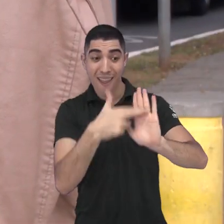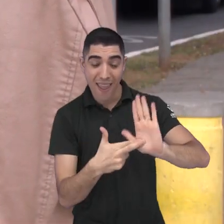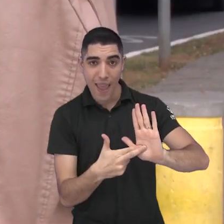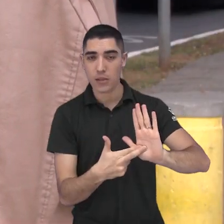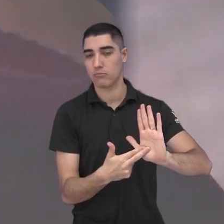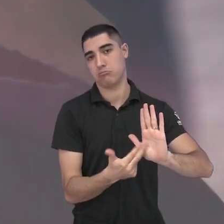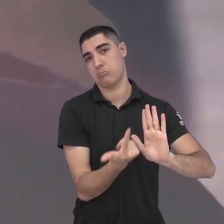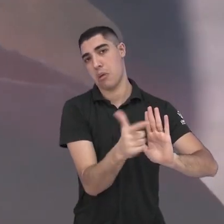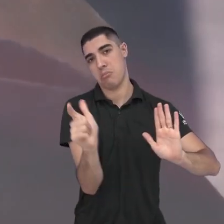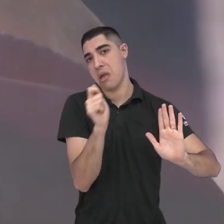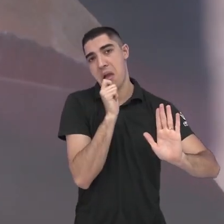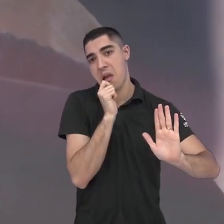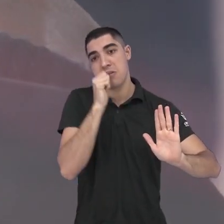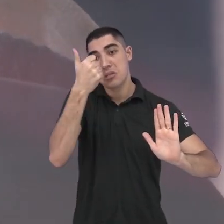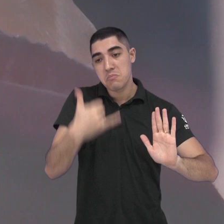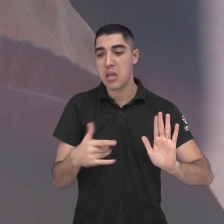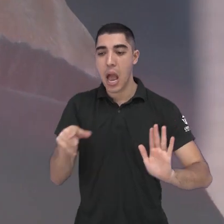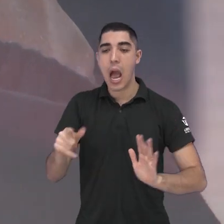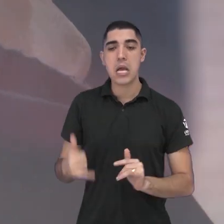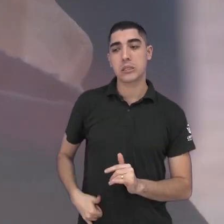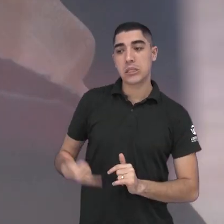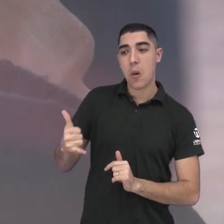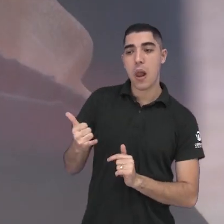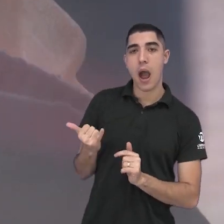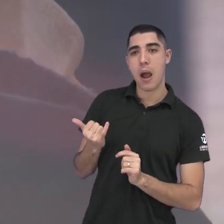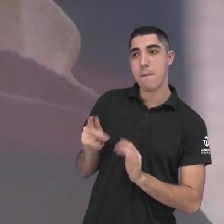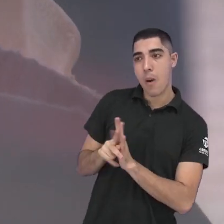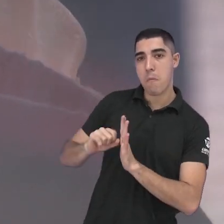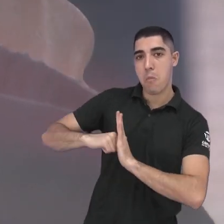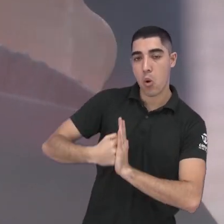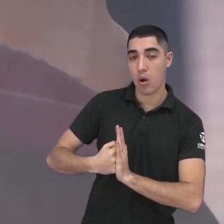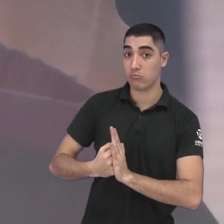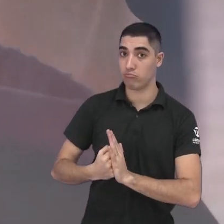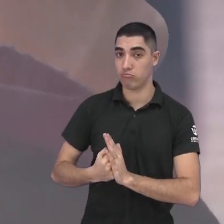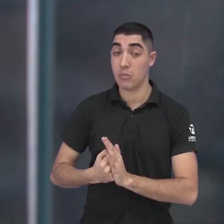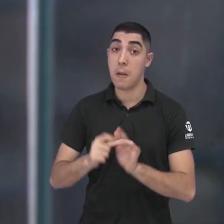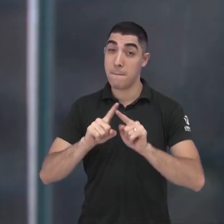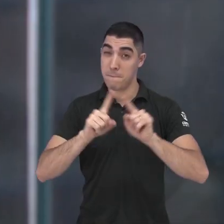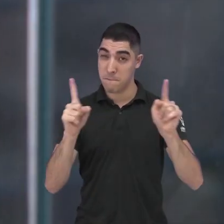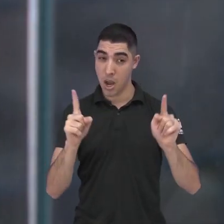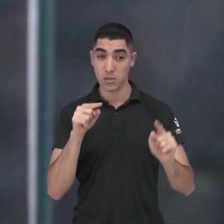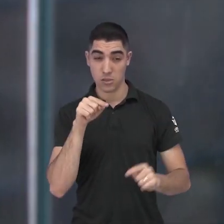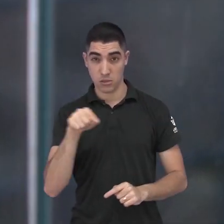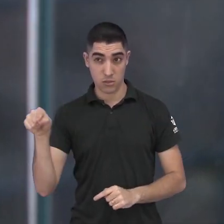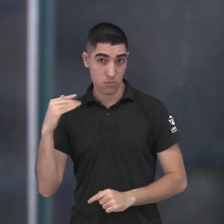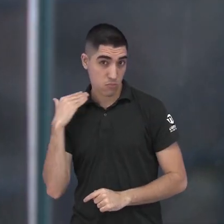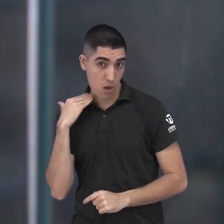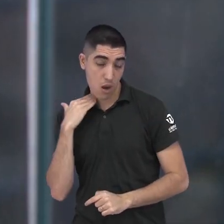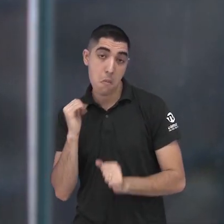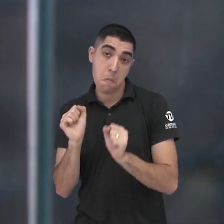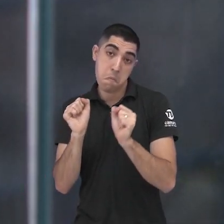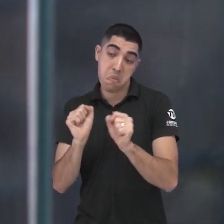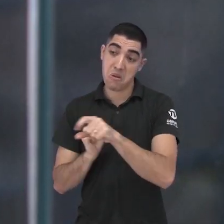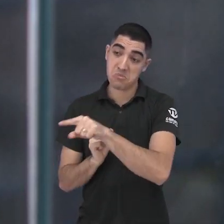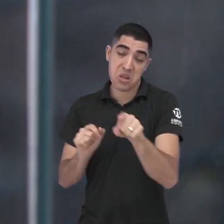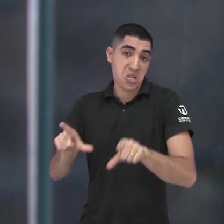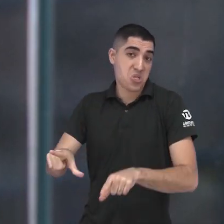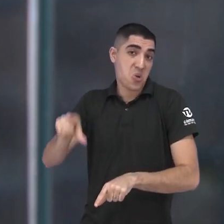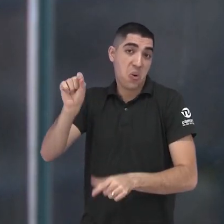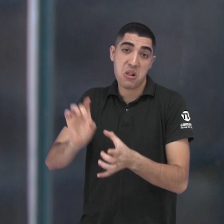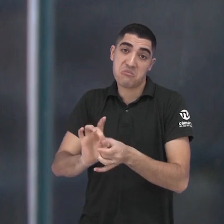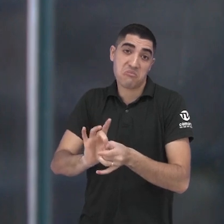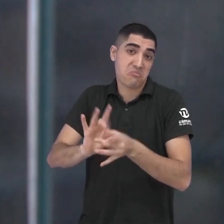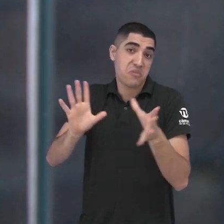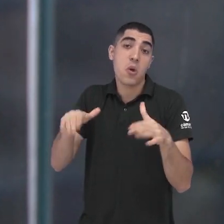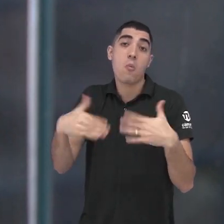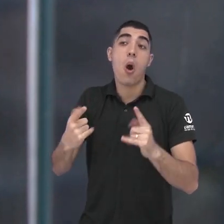há norma específica para crédito que utiliza o celular como garantia, mas as instituições financeiras têm liberdade